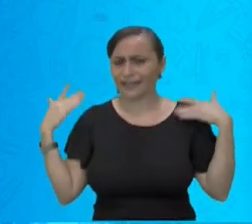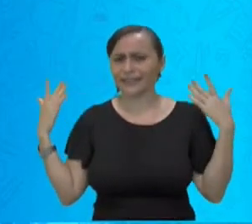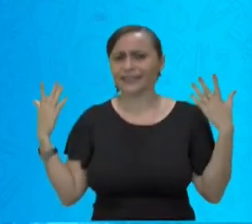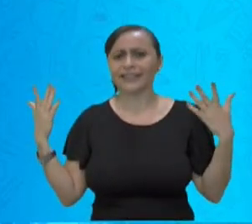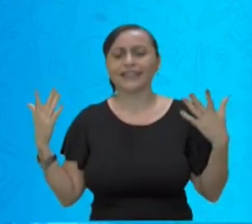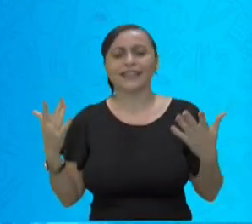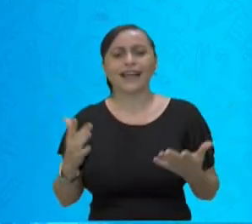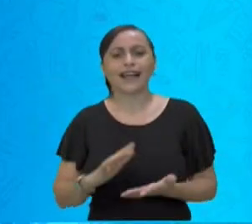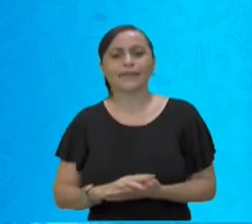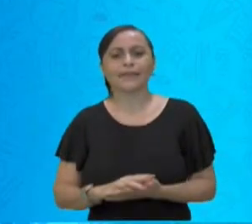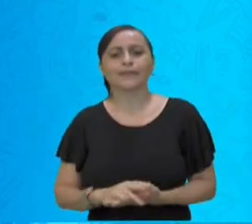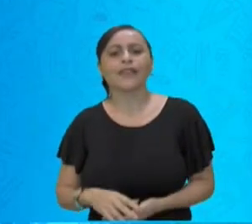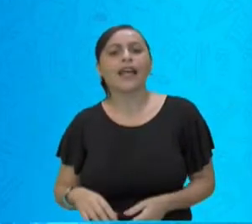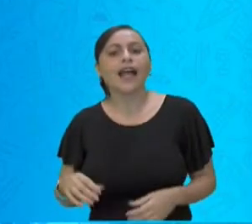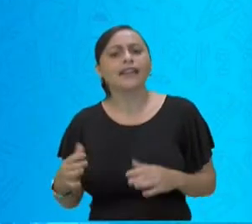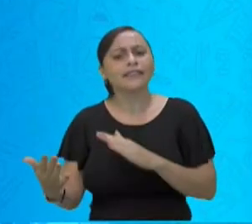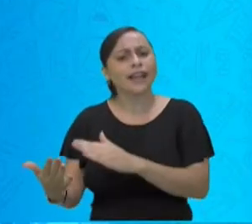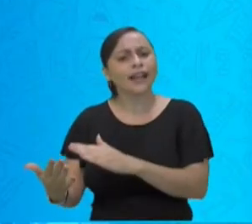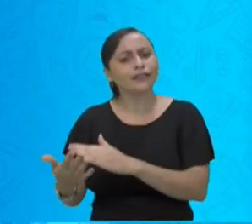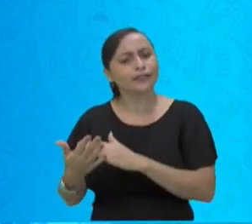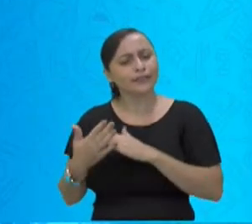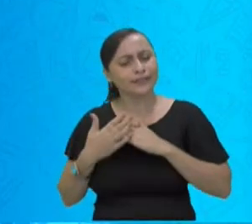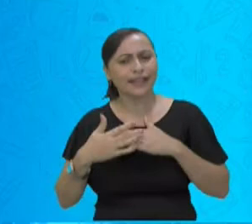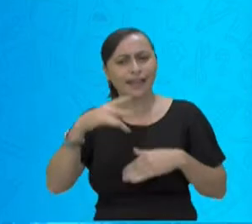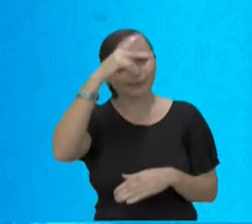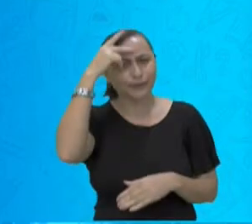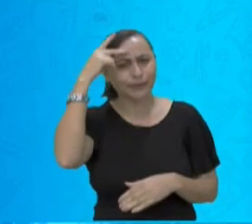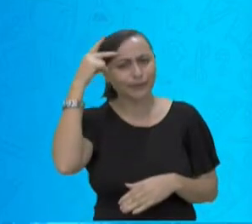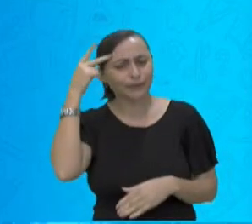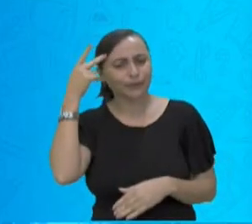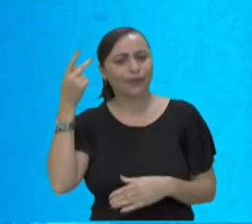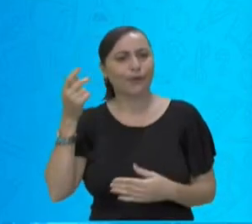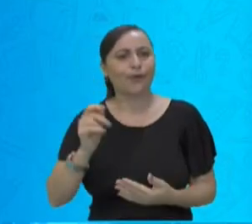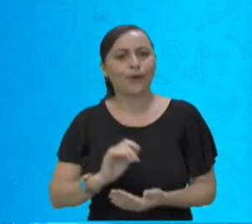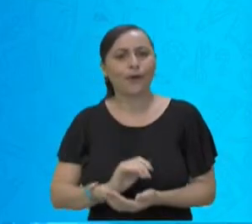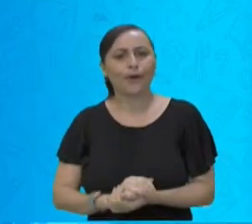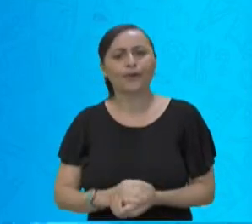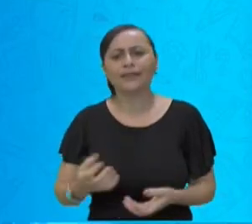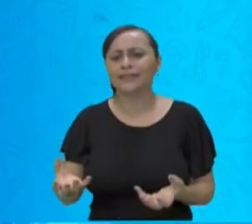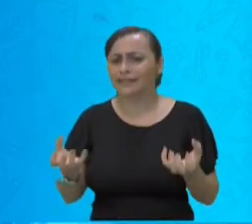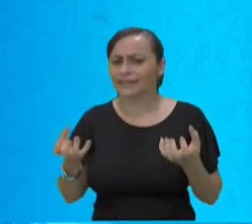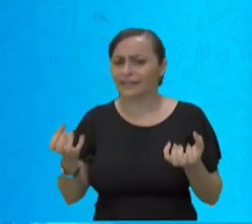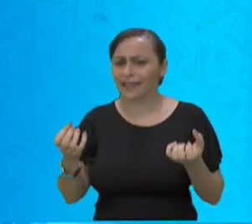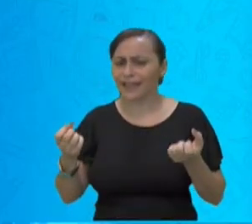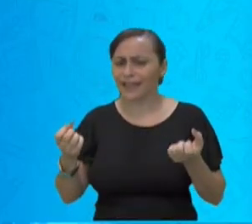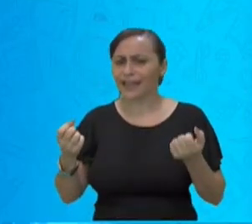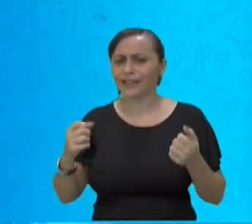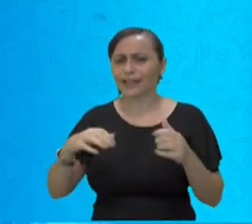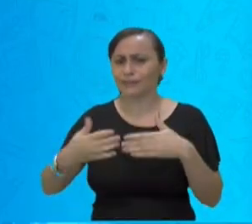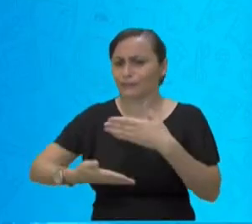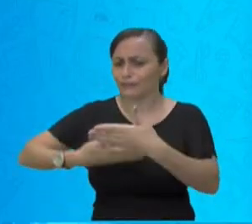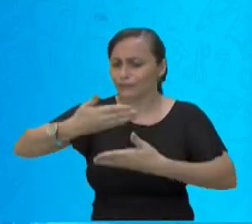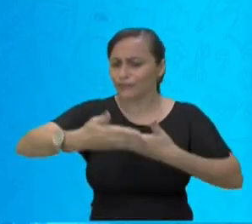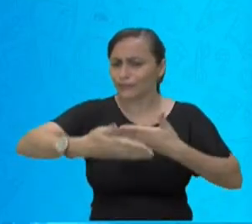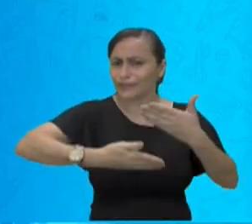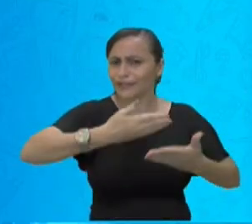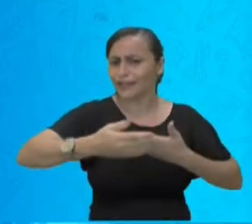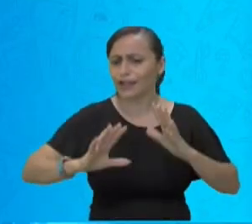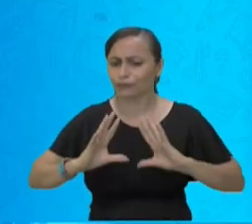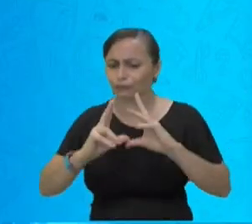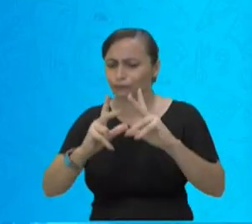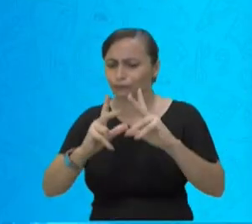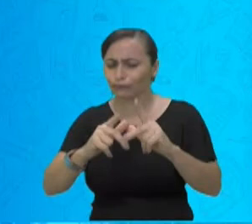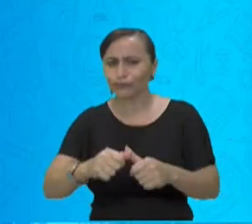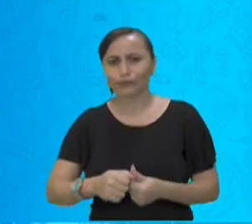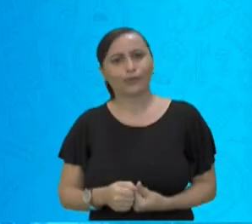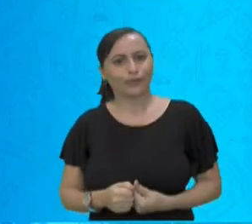nós ficamos felizes e alegres e queremos compartilhar com todas as nossas a nossa volta e